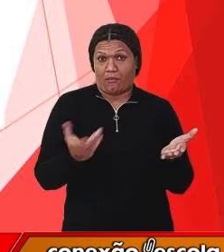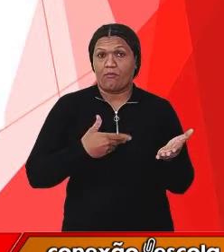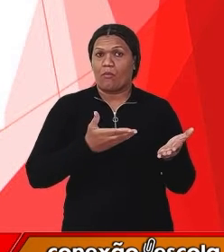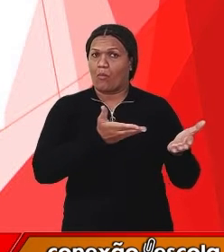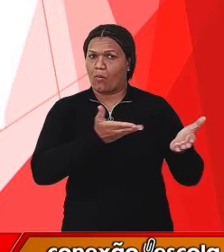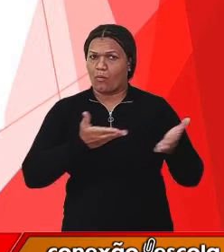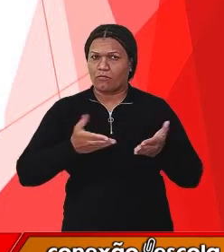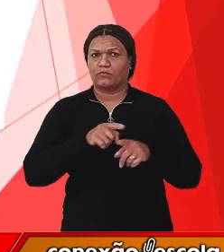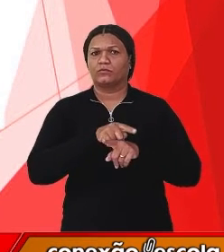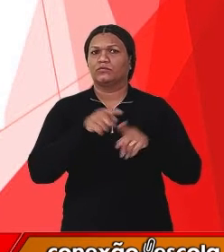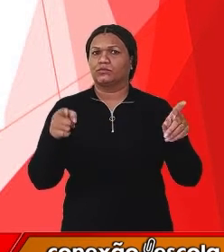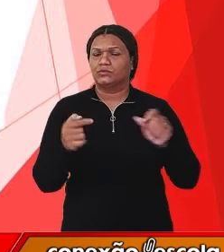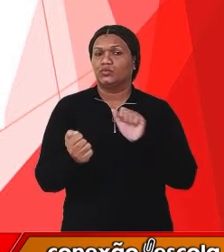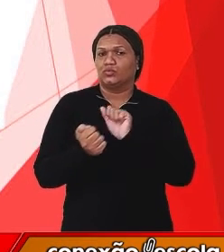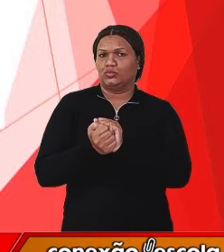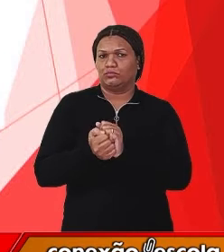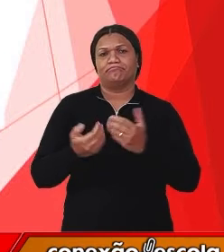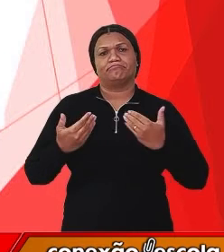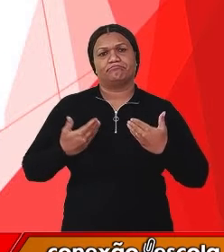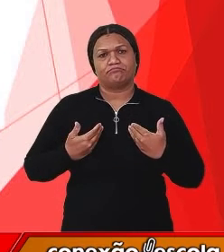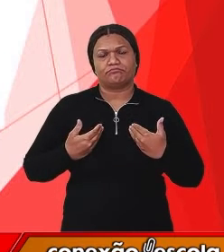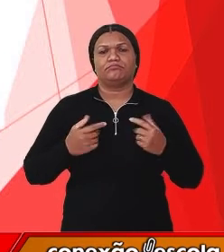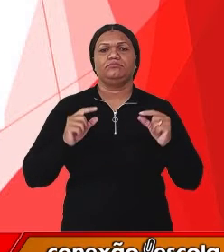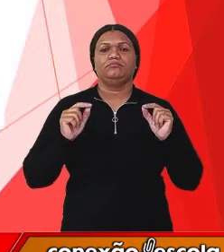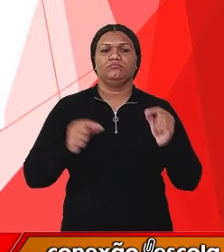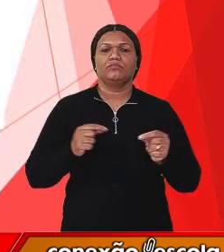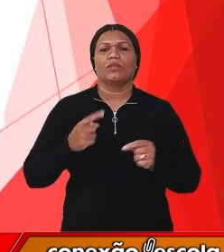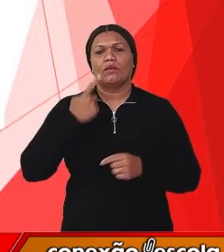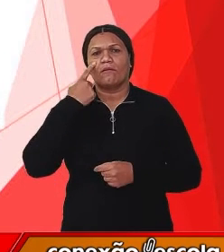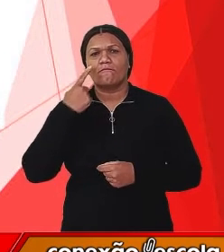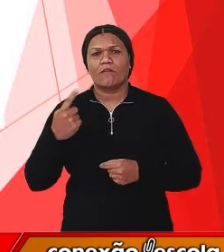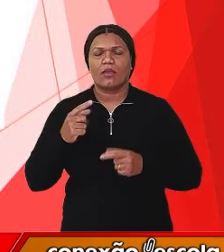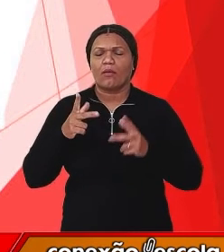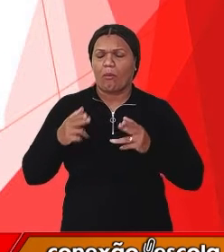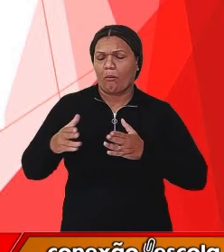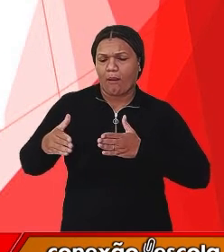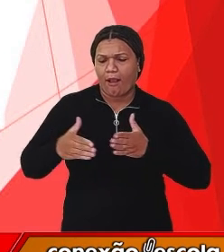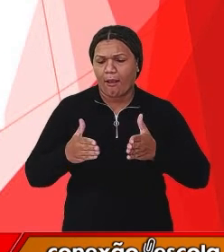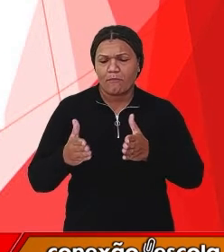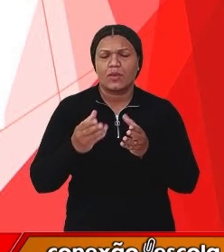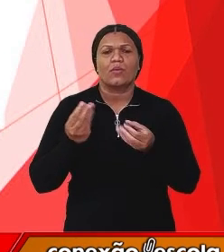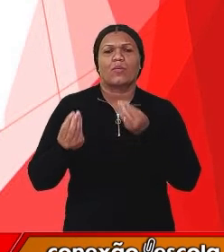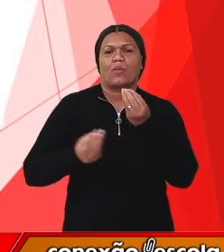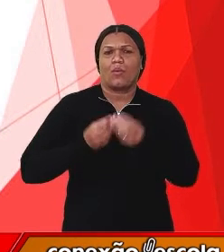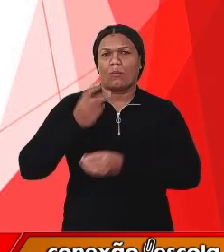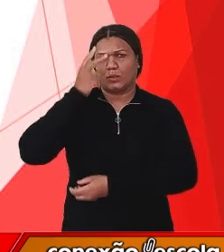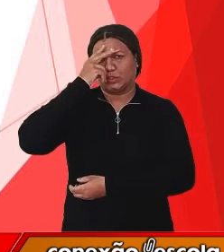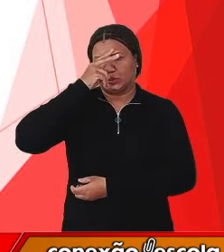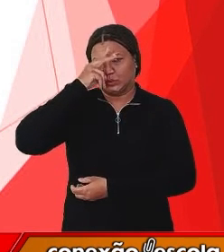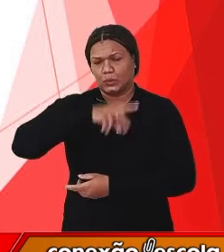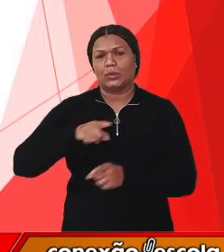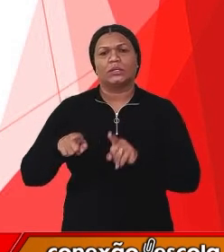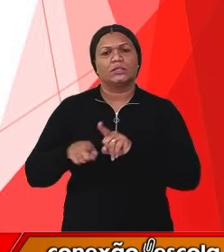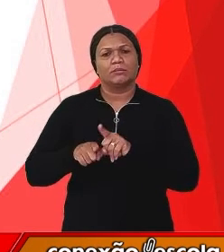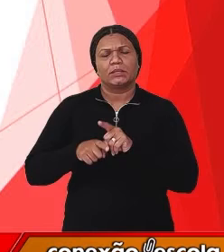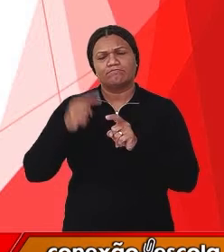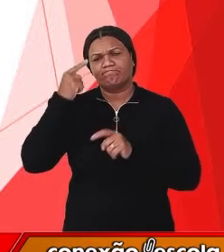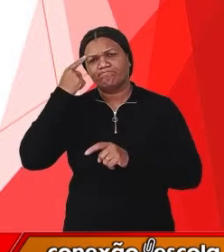vocês a partilharem comigo este caminho pelas trilhas da história e da construção do pensamento